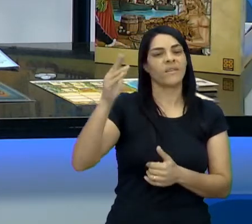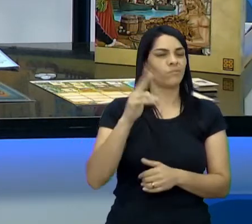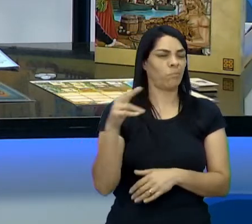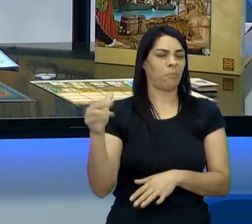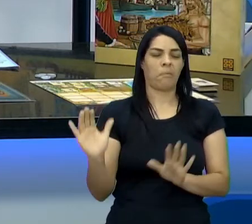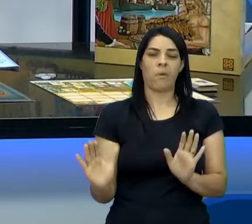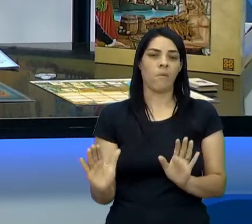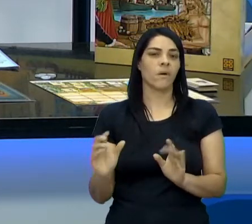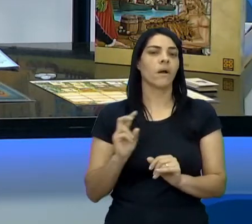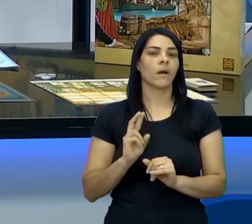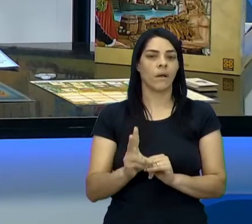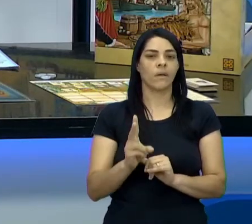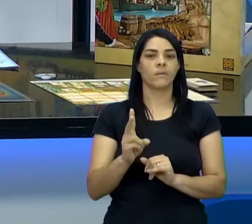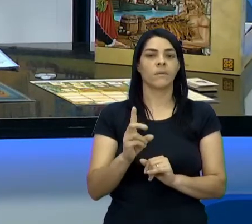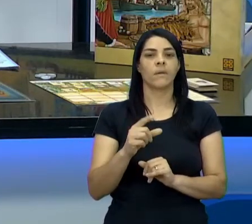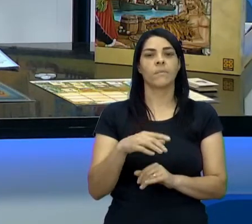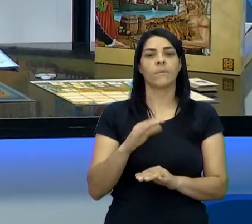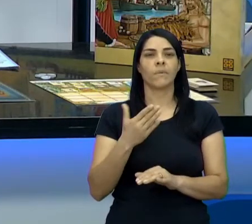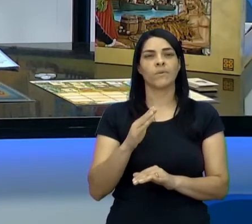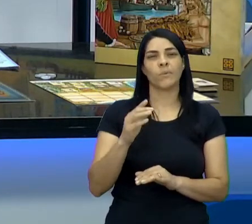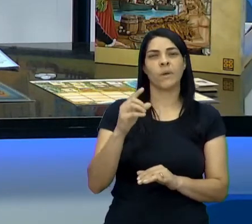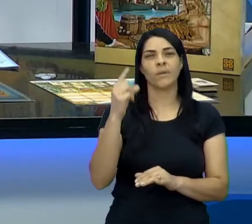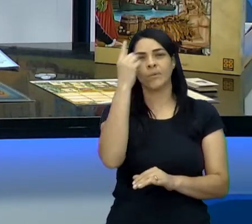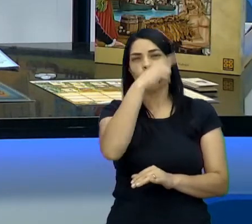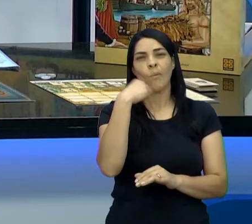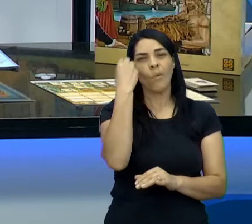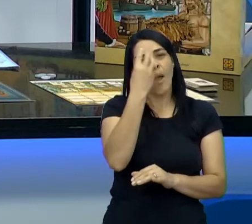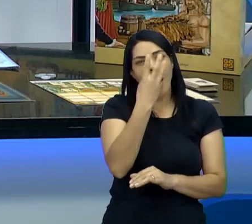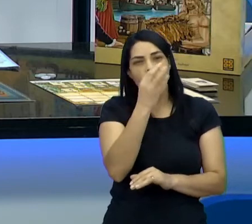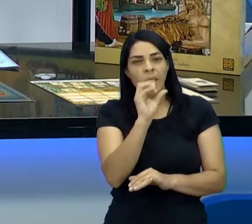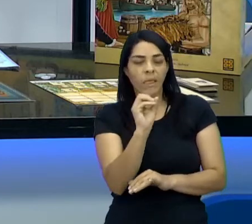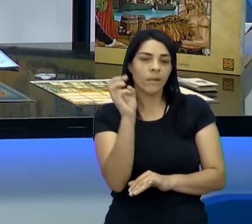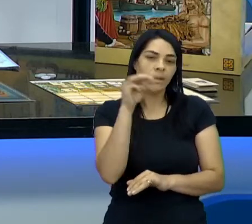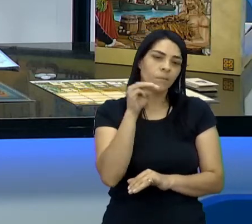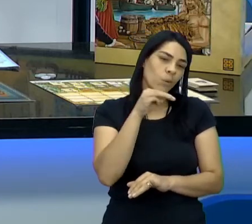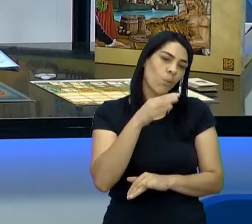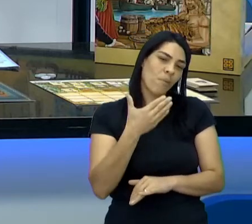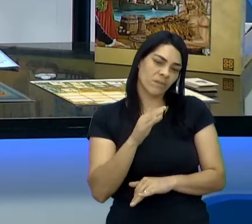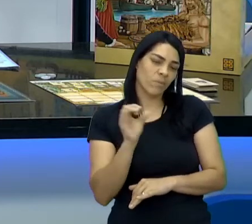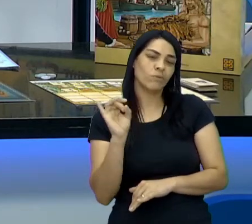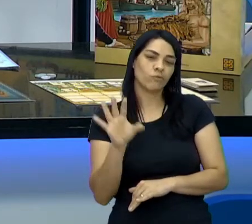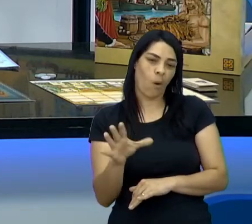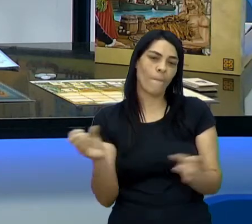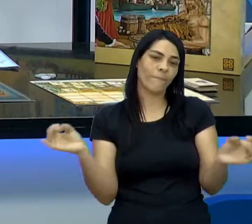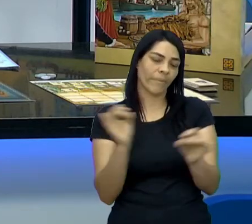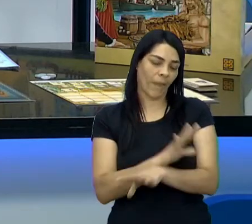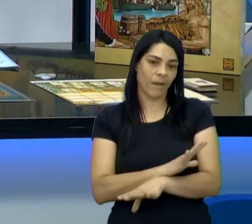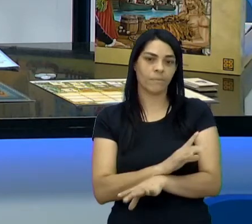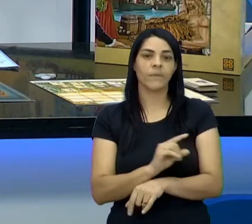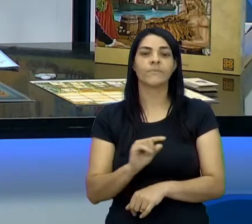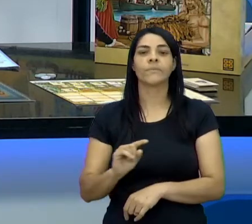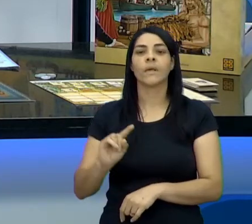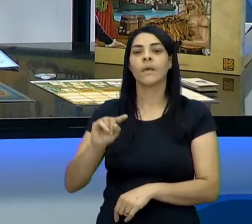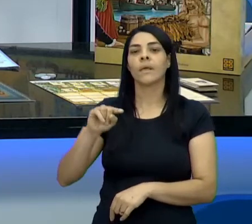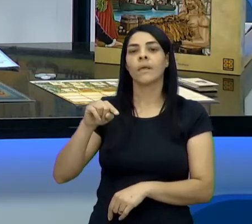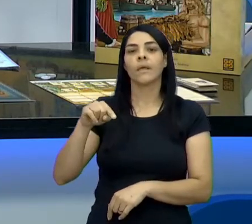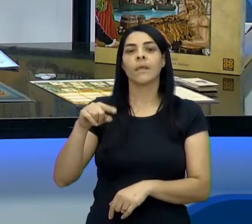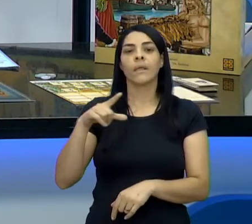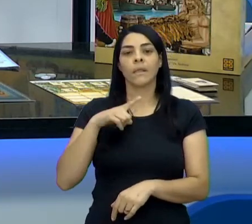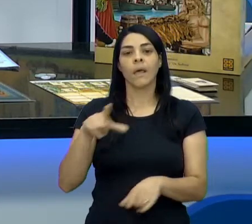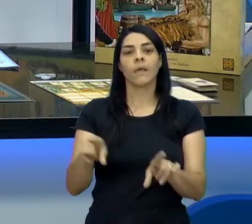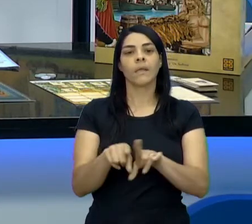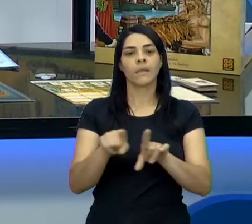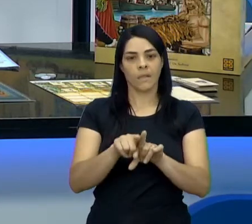Nunca tive uma partida que levou mais de meia hora, não. E depois ele tem algumas outras explicações e traz também